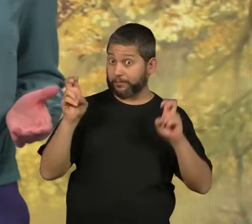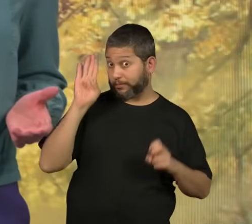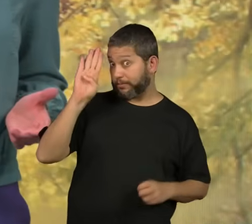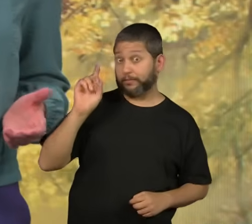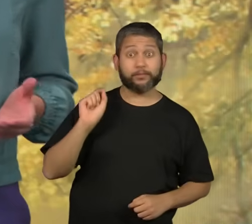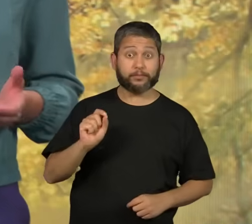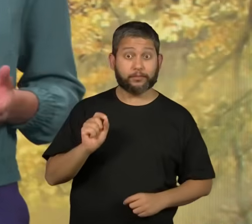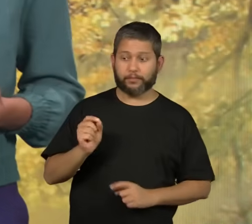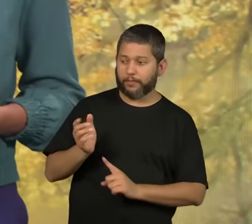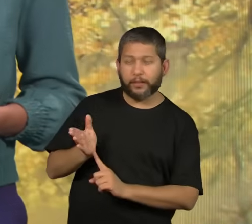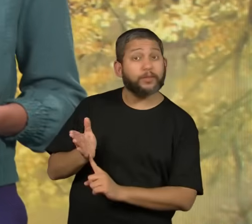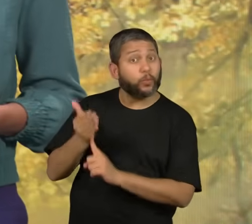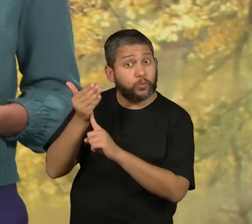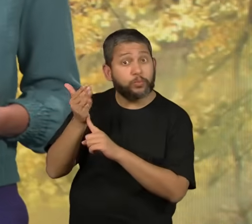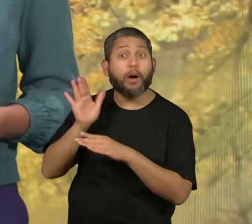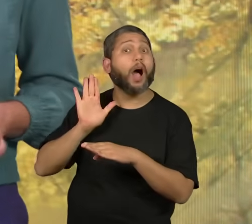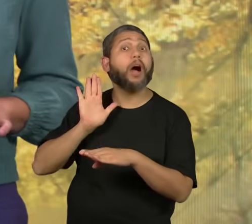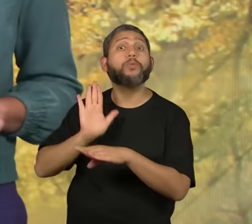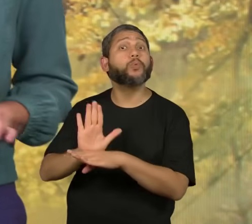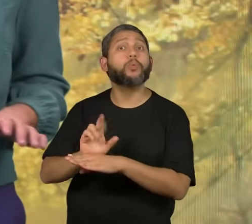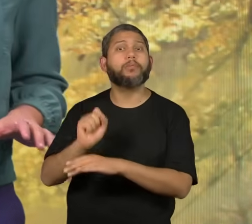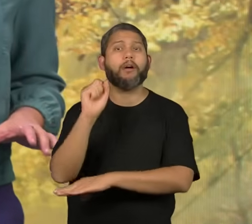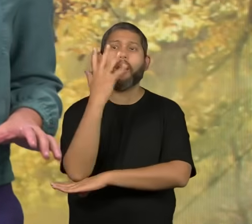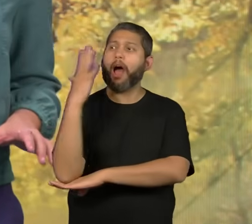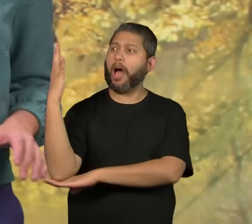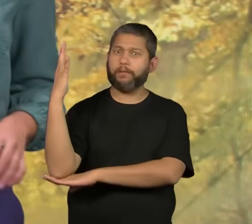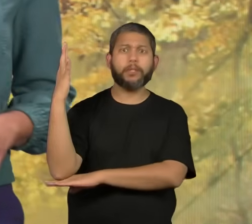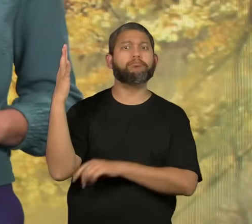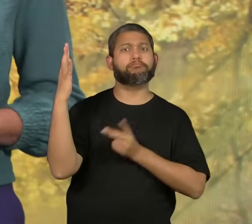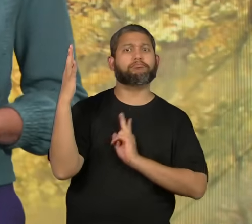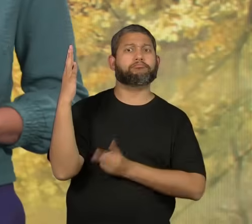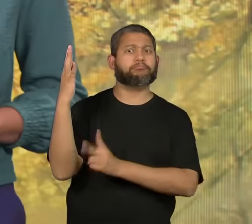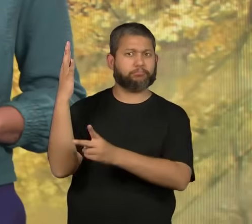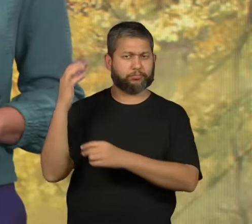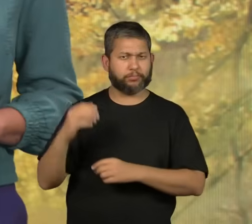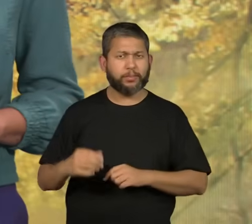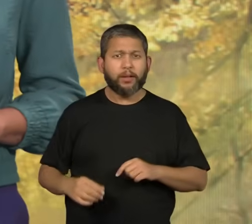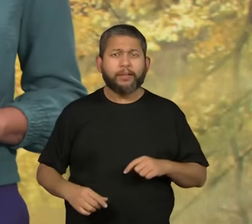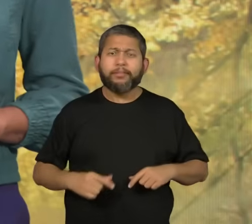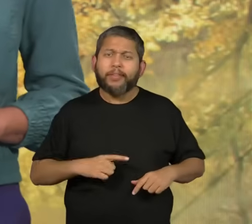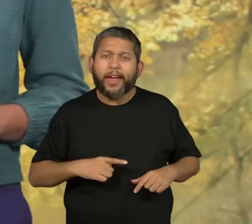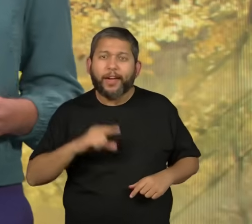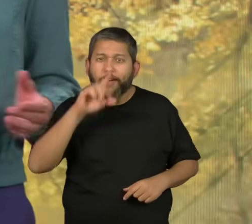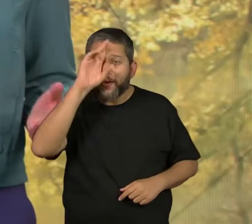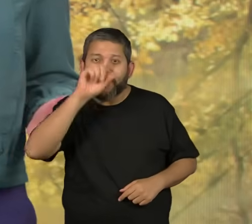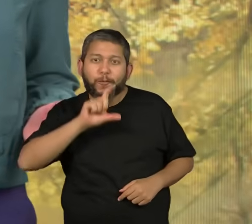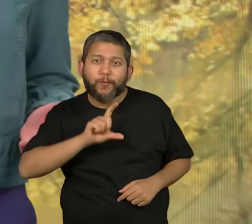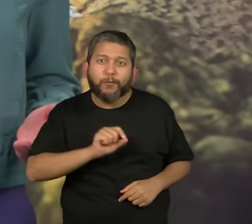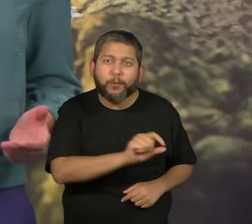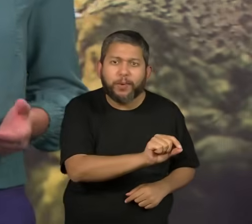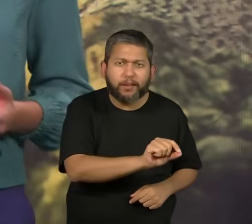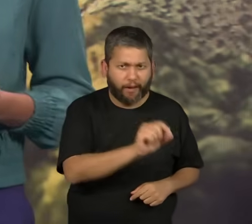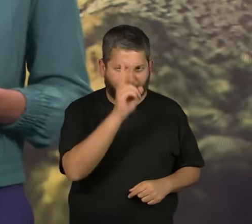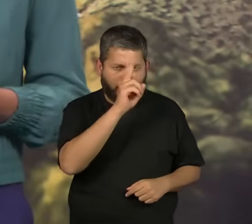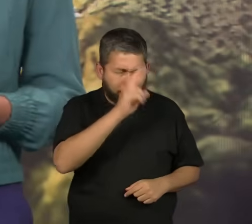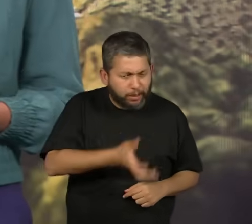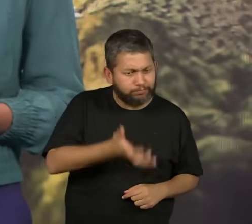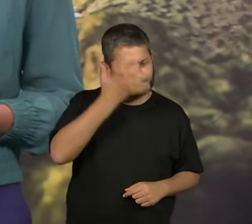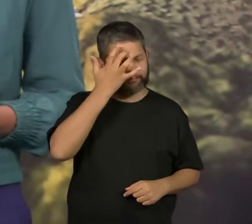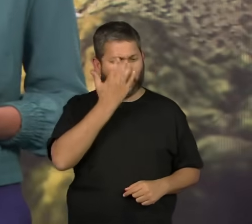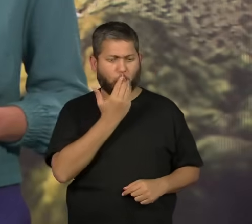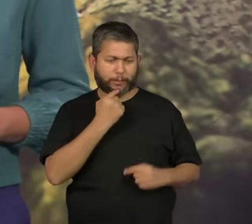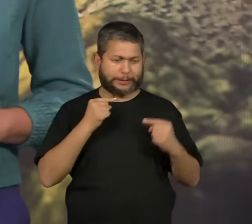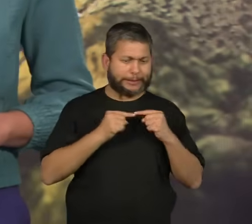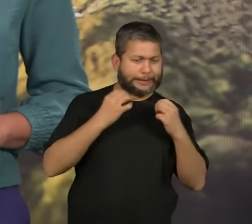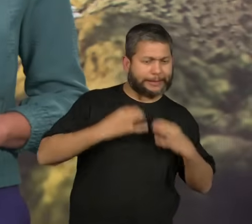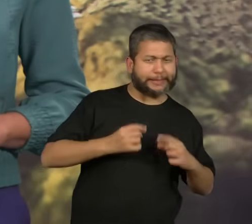tecnologia para manter árvores saudáveis, a incrível memória imunológica das formigas e a literatura de cordel unida à